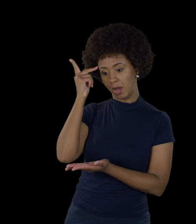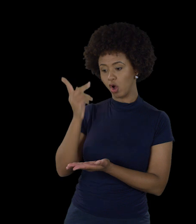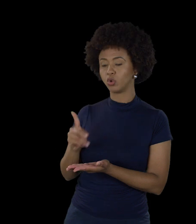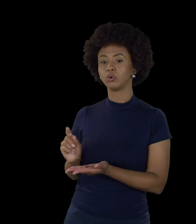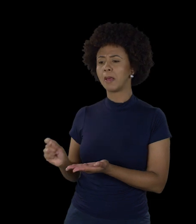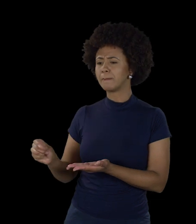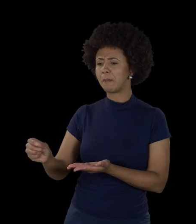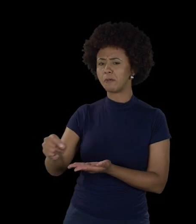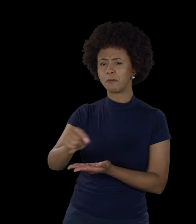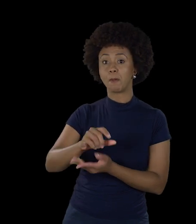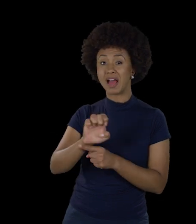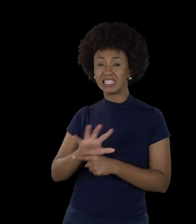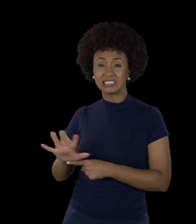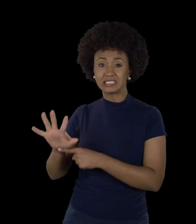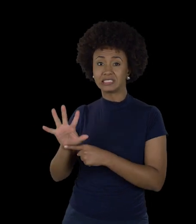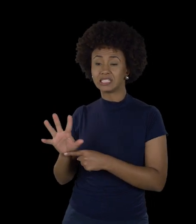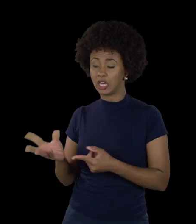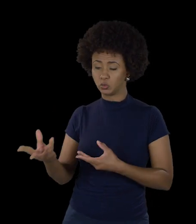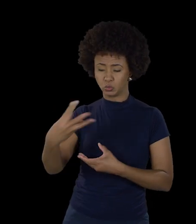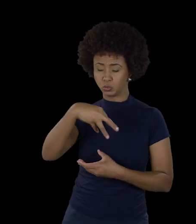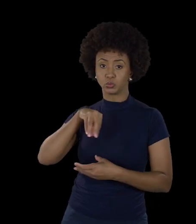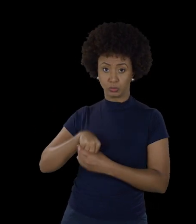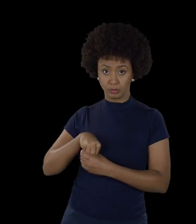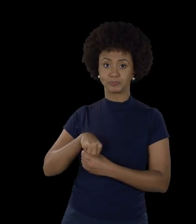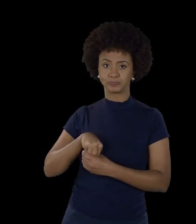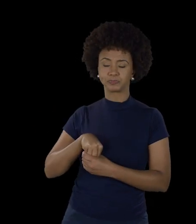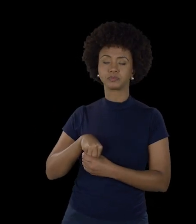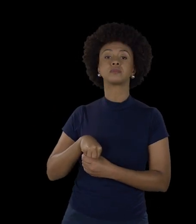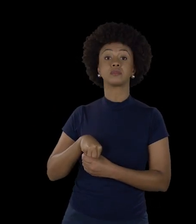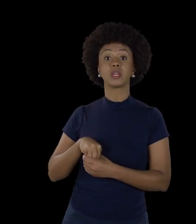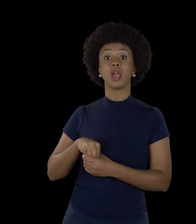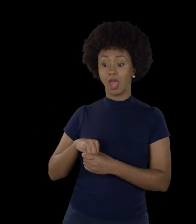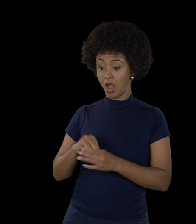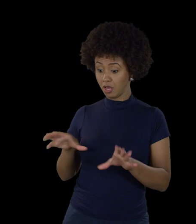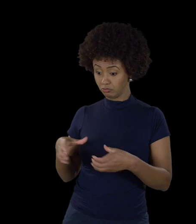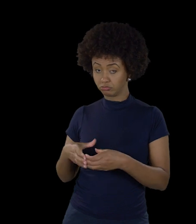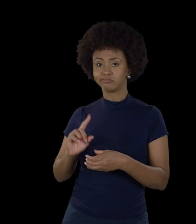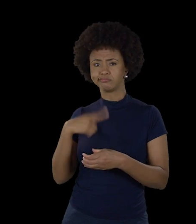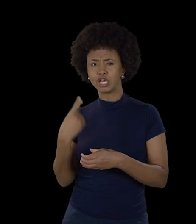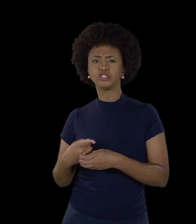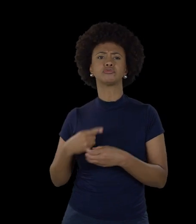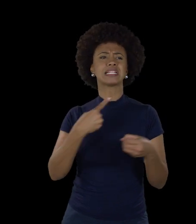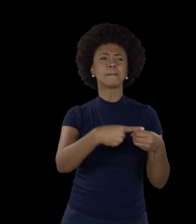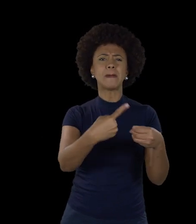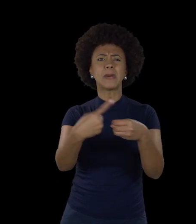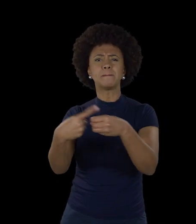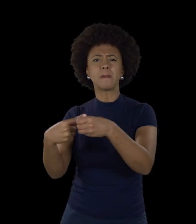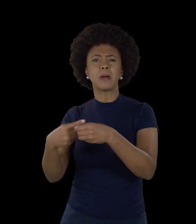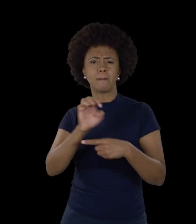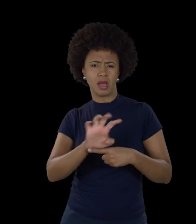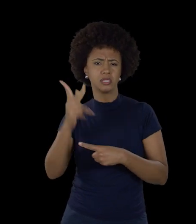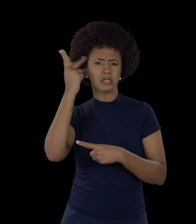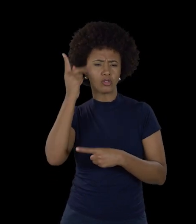do estado, e junto com a FREPESP a gente rodou vários municípios paulistas, primeiro visitando